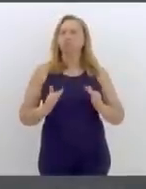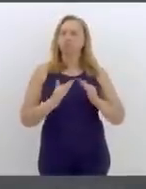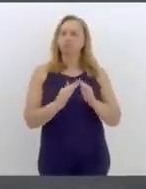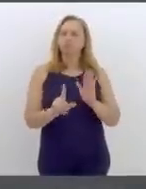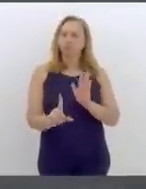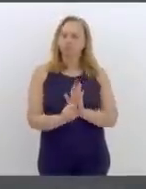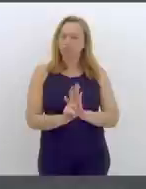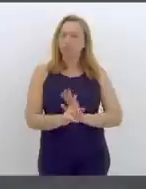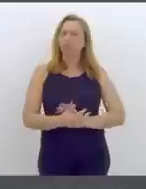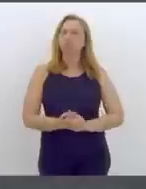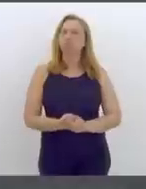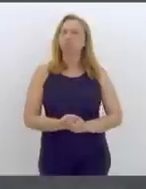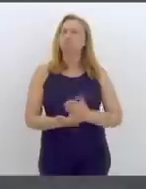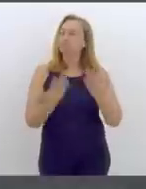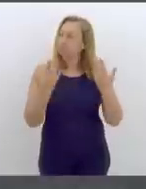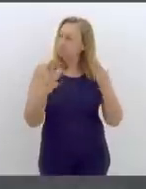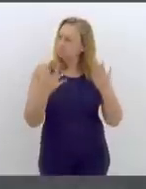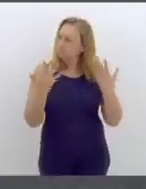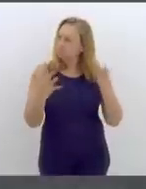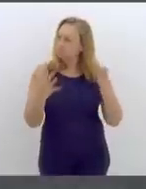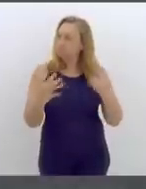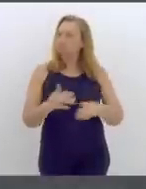Legislativa cumprimentando